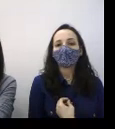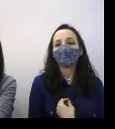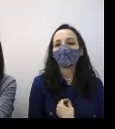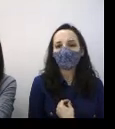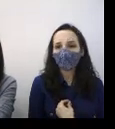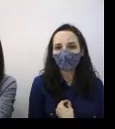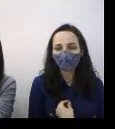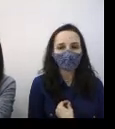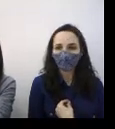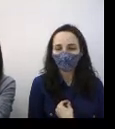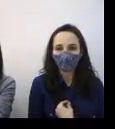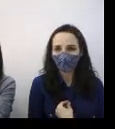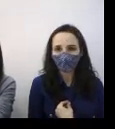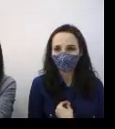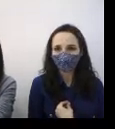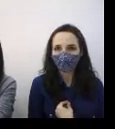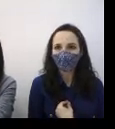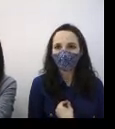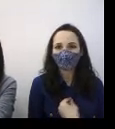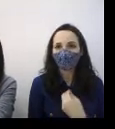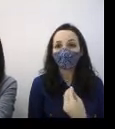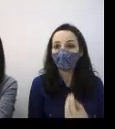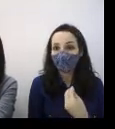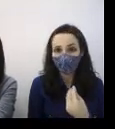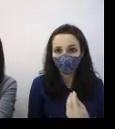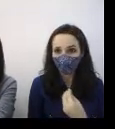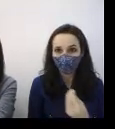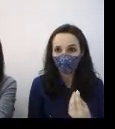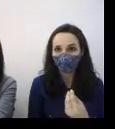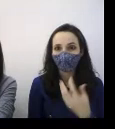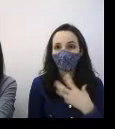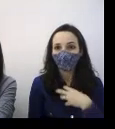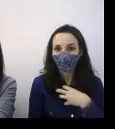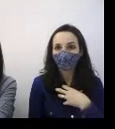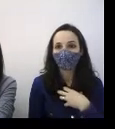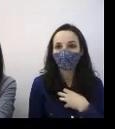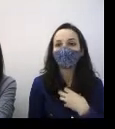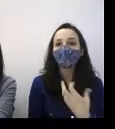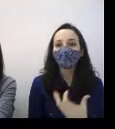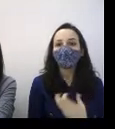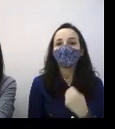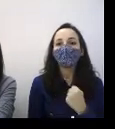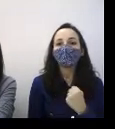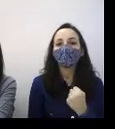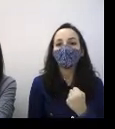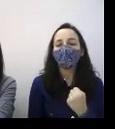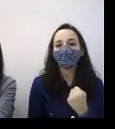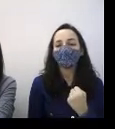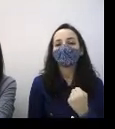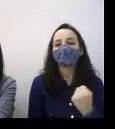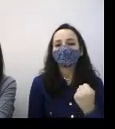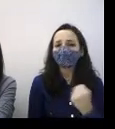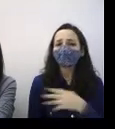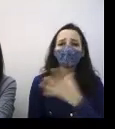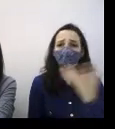assim, eu peguei depressão, não, né? Ela não se pega de um para o outro. É uma questão, né,